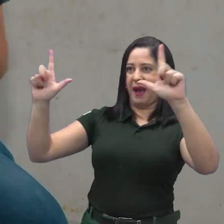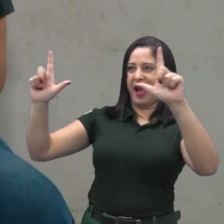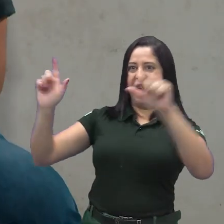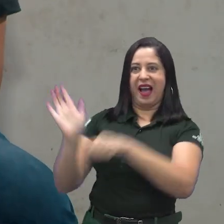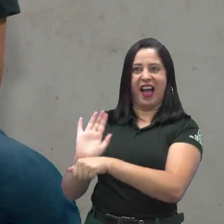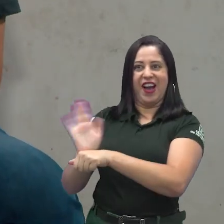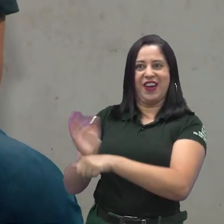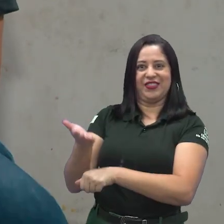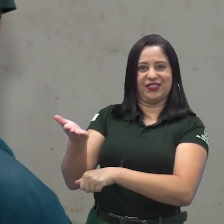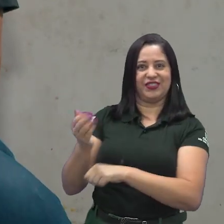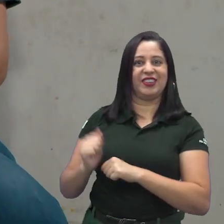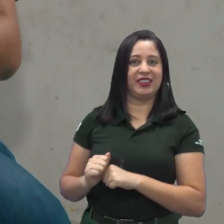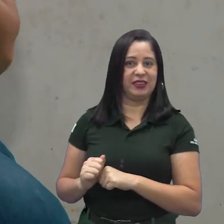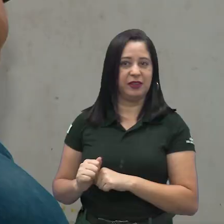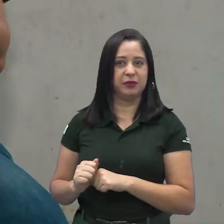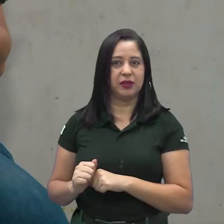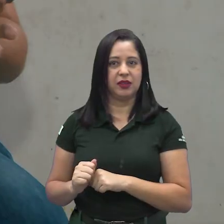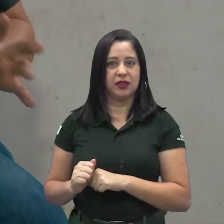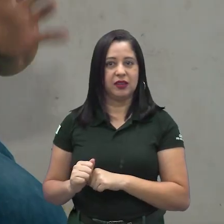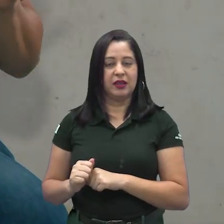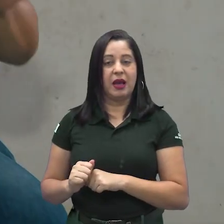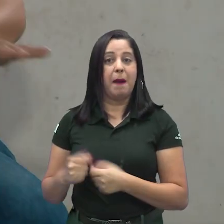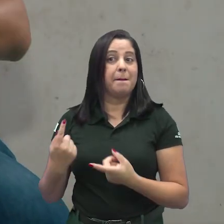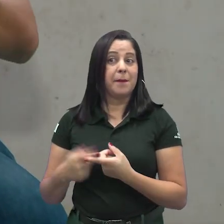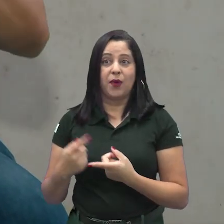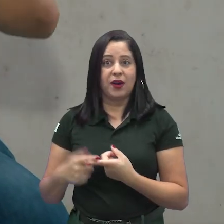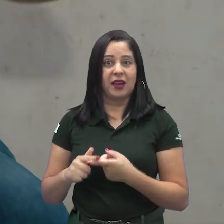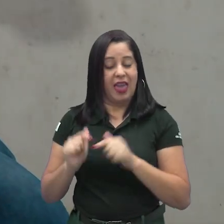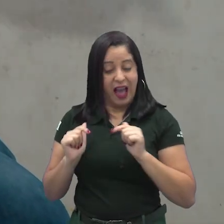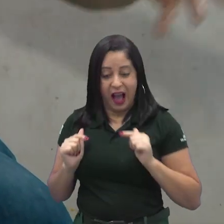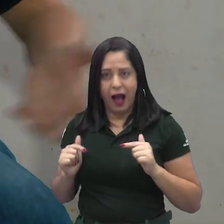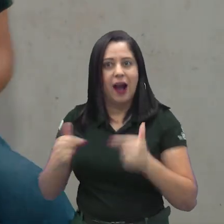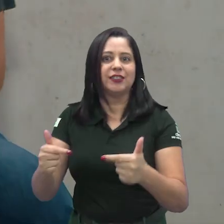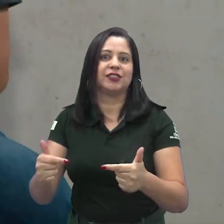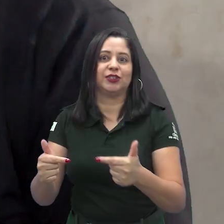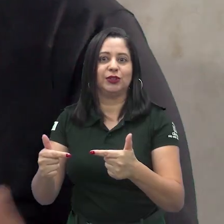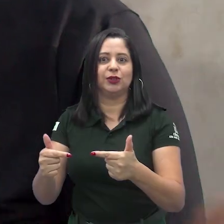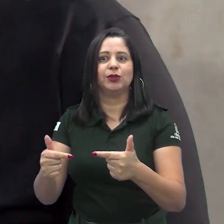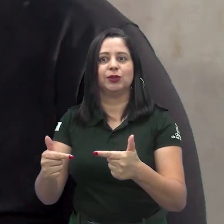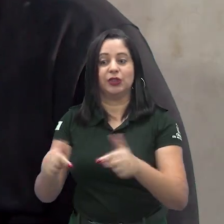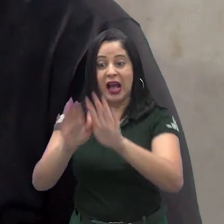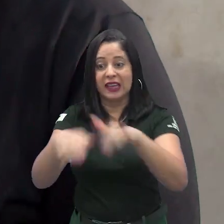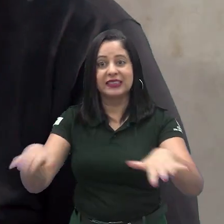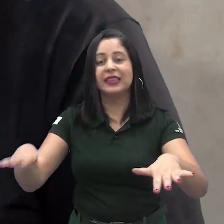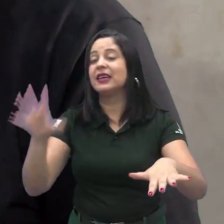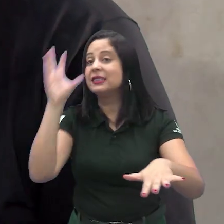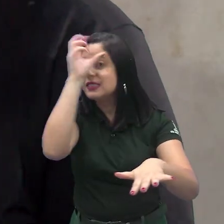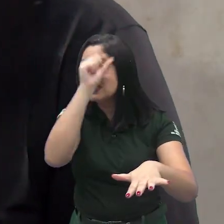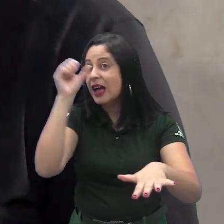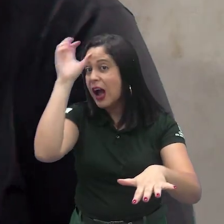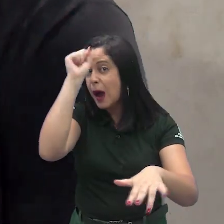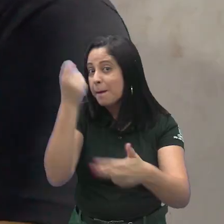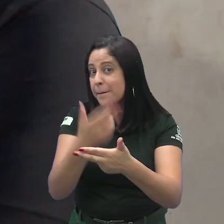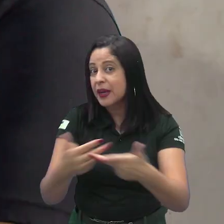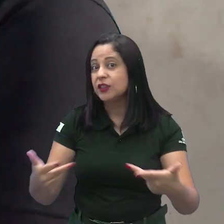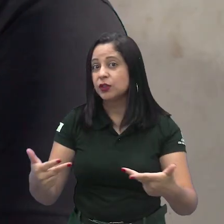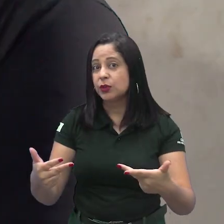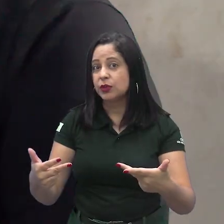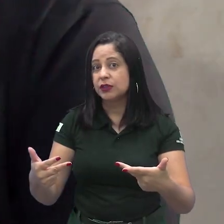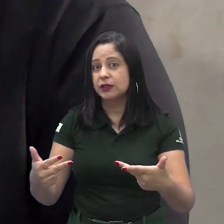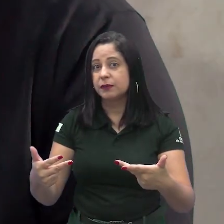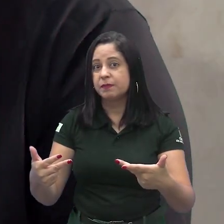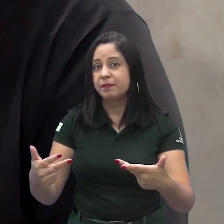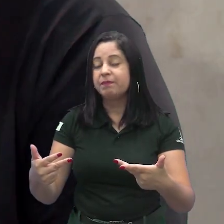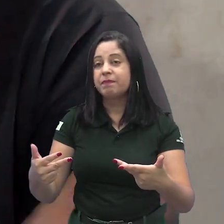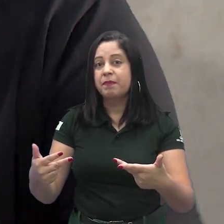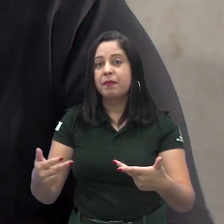tinha aqui a perspectiva do filme. E nem é o filme em si, mas é a ação num todo. Elas aprendem algo que os pais talvez